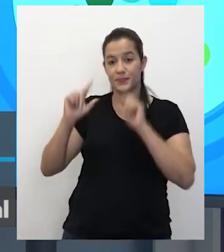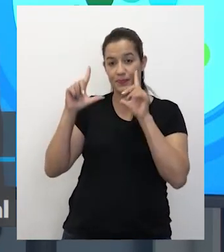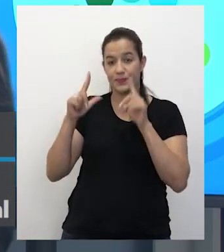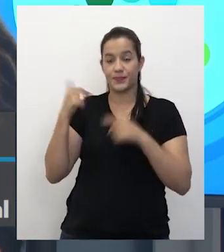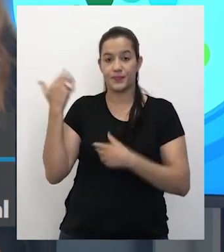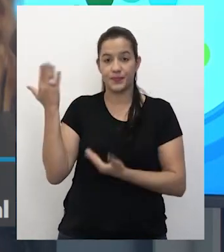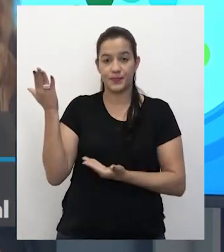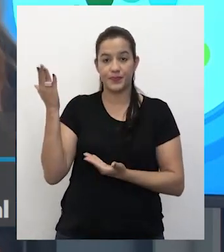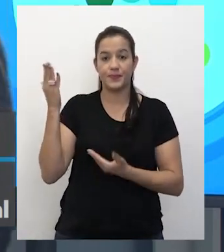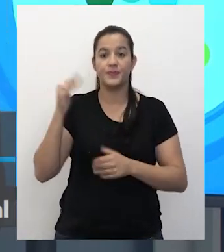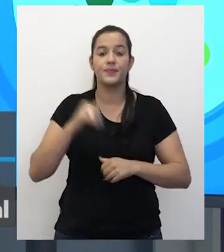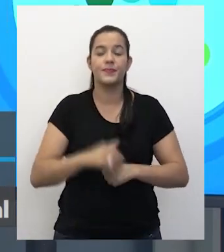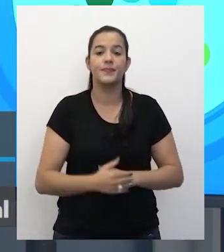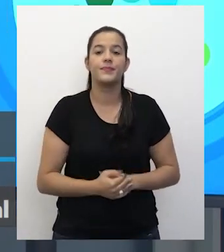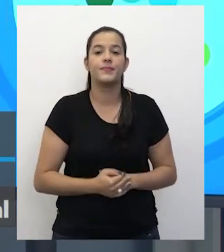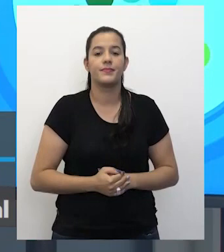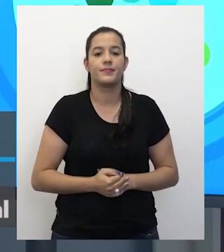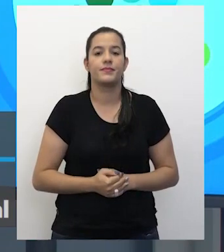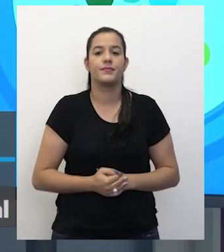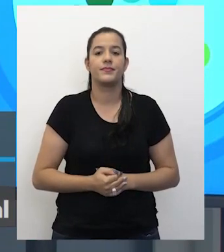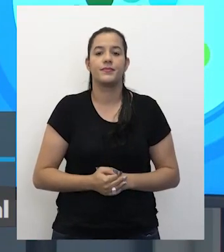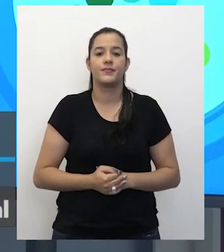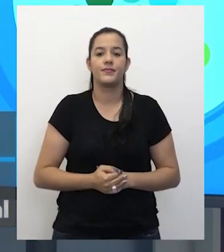número 2.